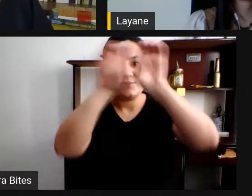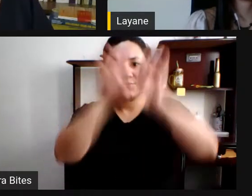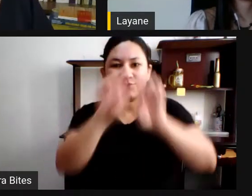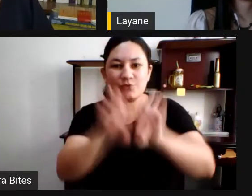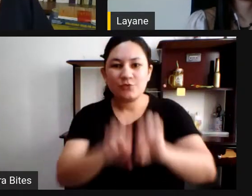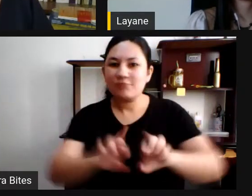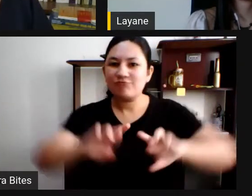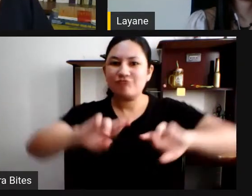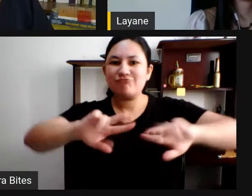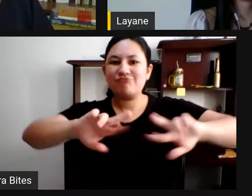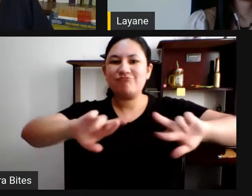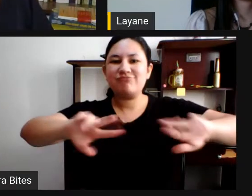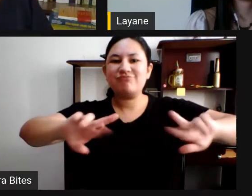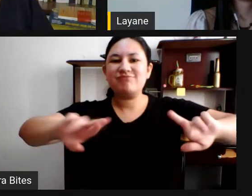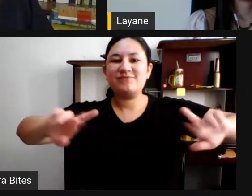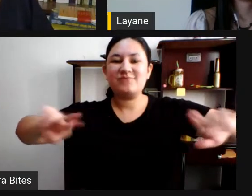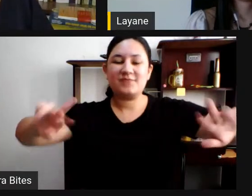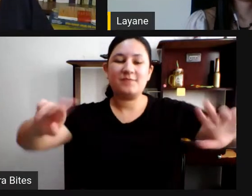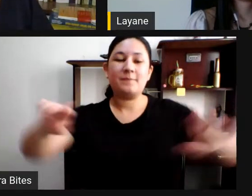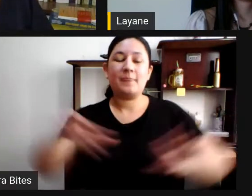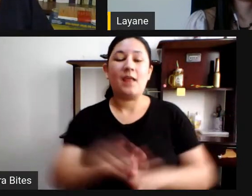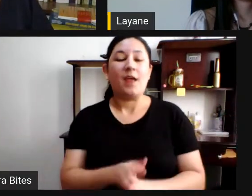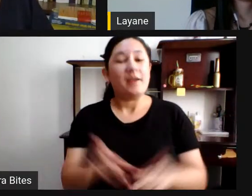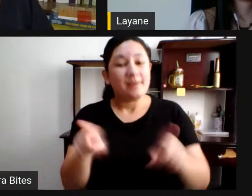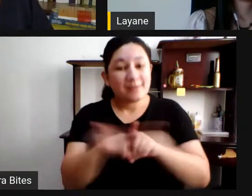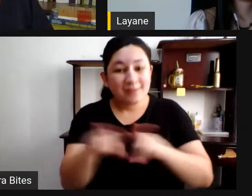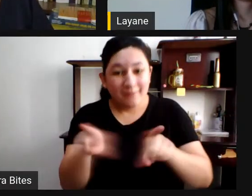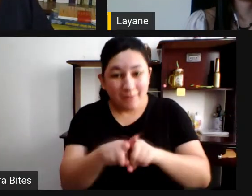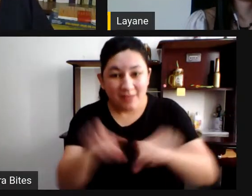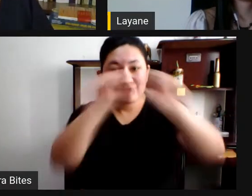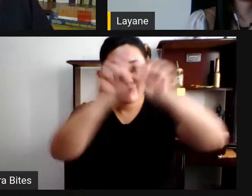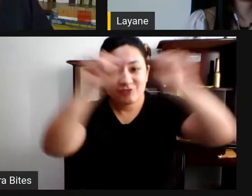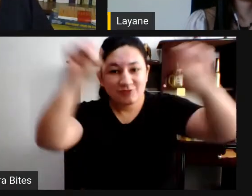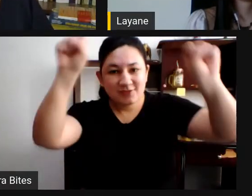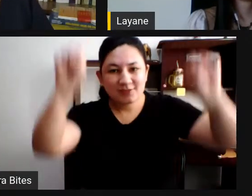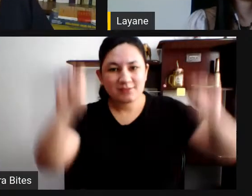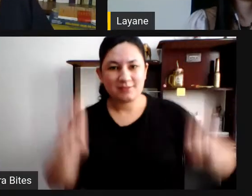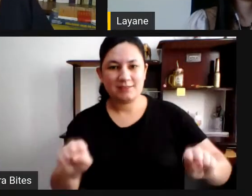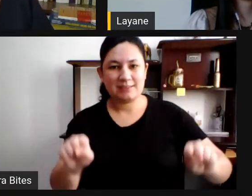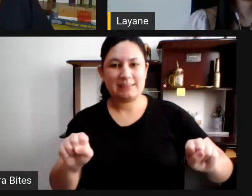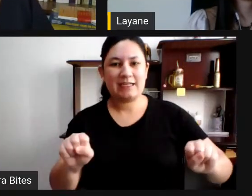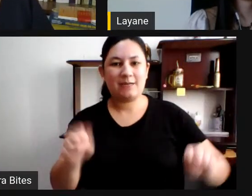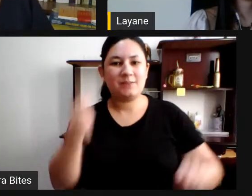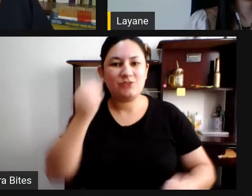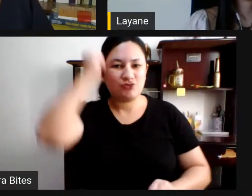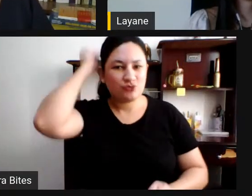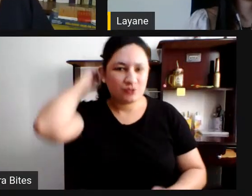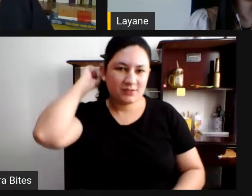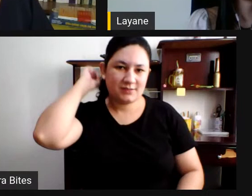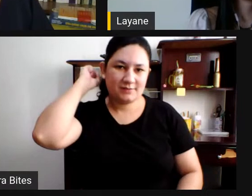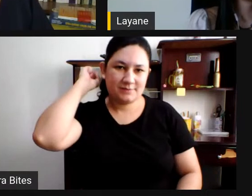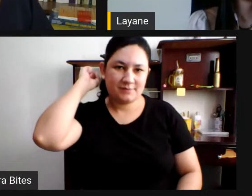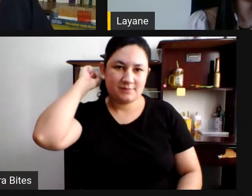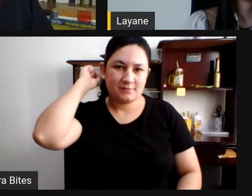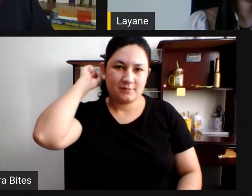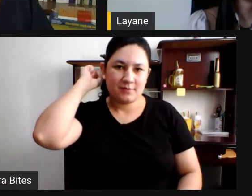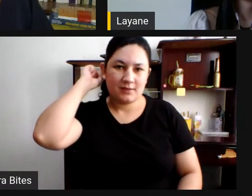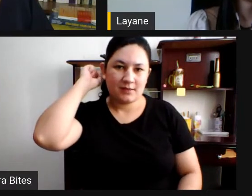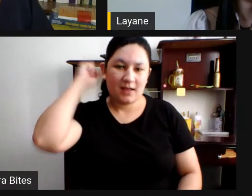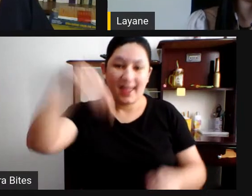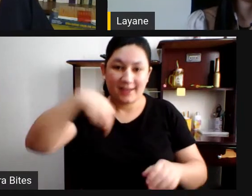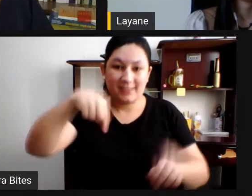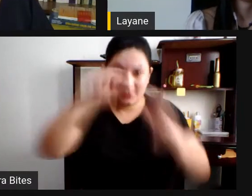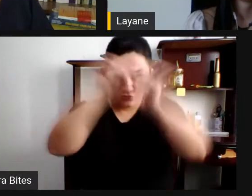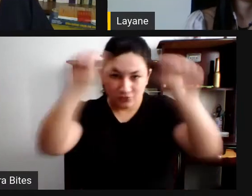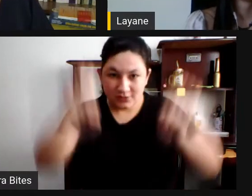a noção de sistema do Saucir ela continua sendo para